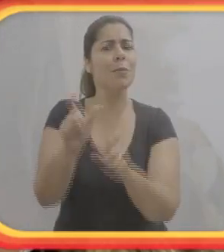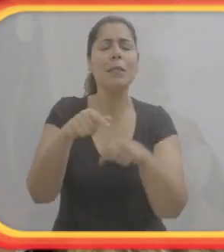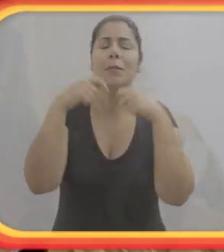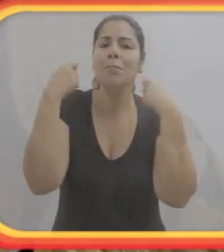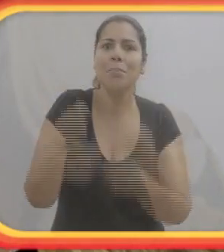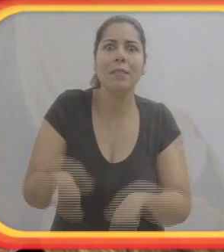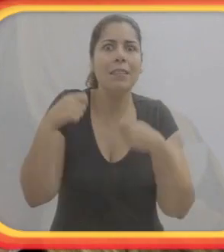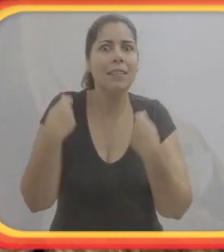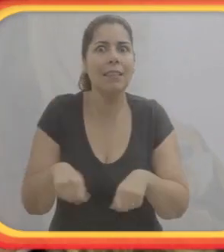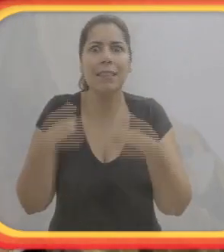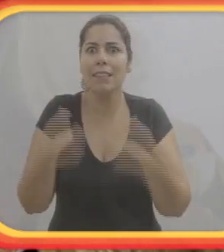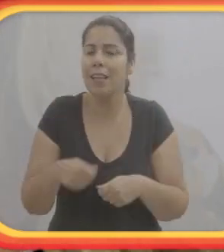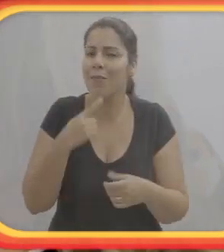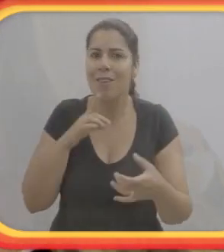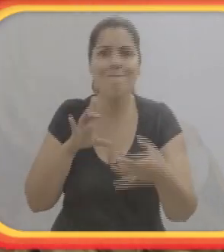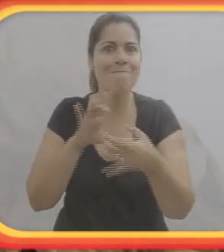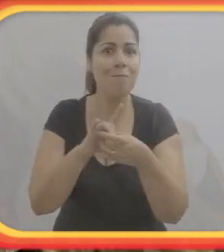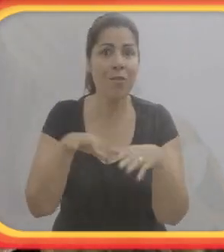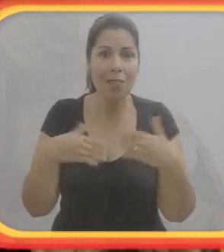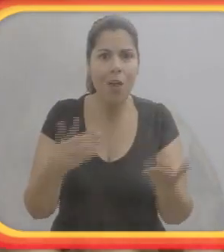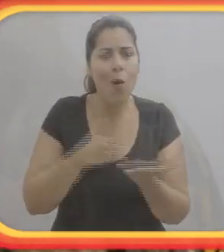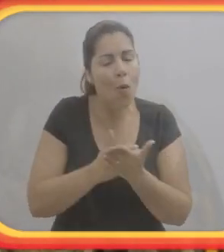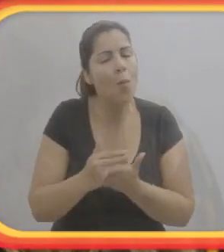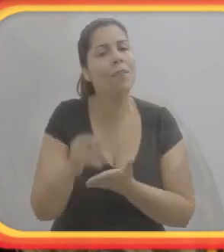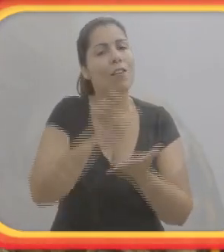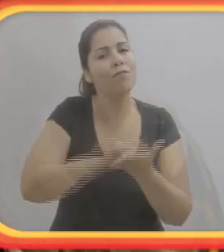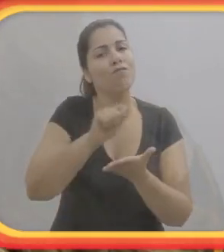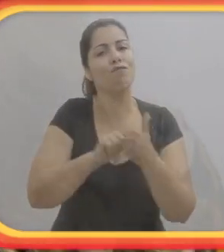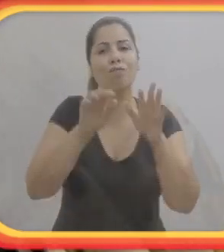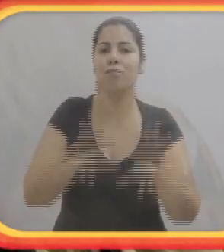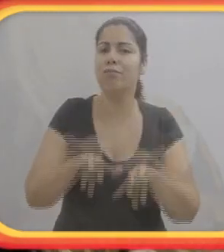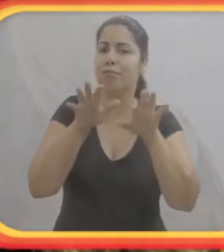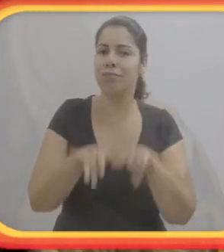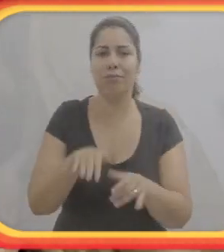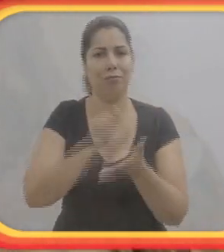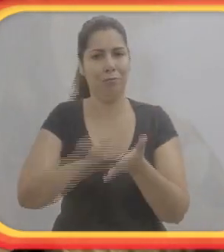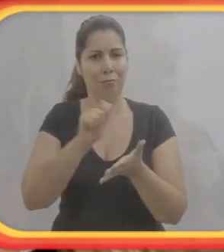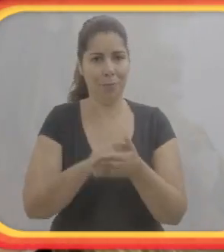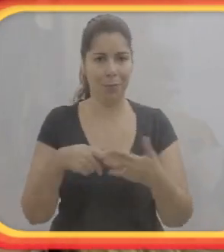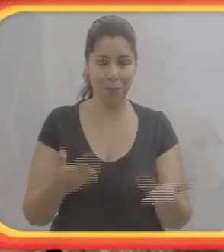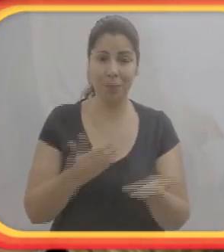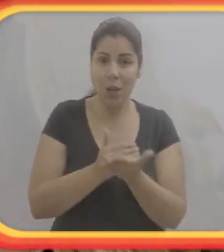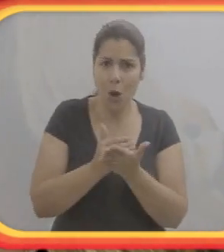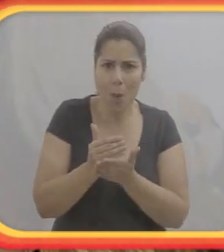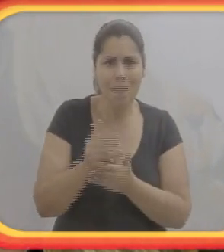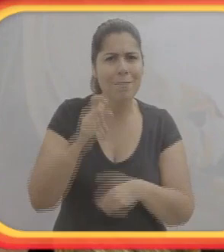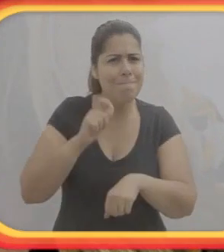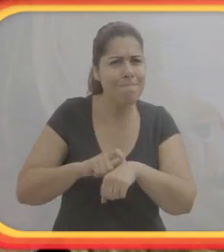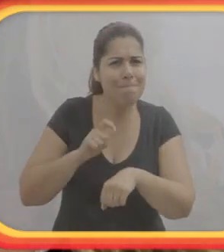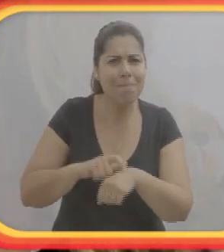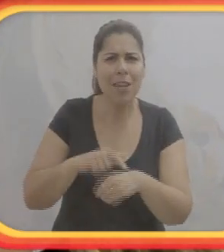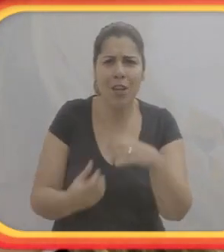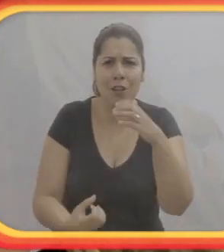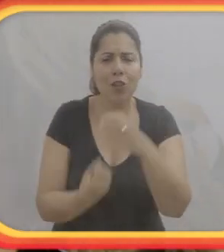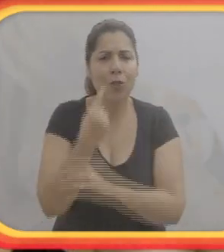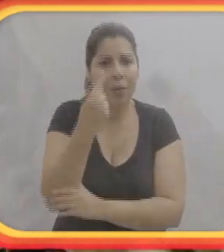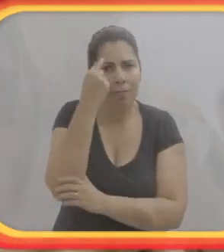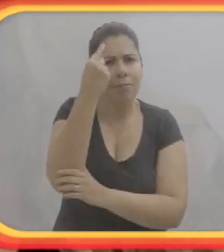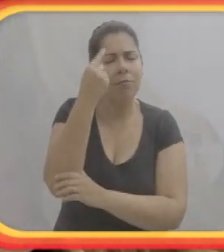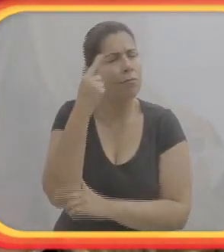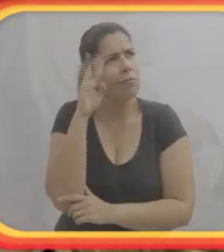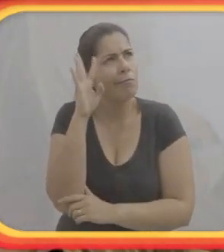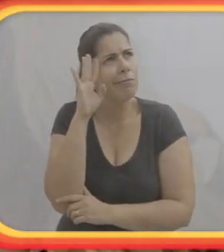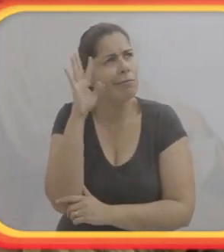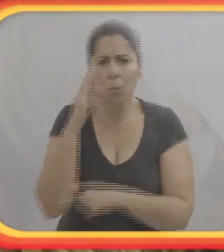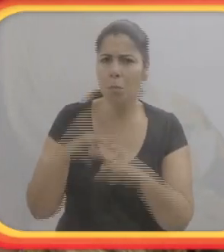positivo o que você escreveu, de alguma forma me ajudou. E eu falei, se pode ser útil para alguém, se essa mensagem pode